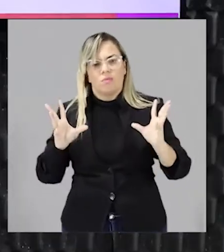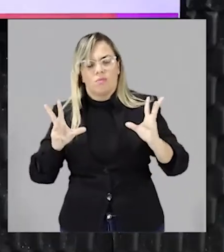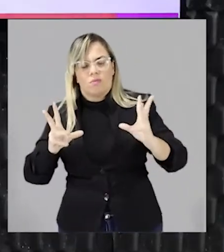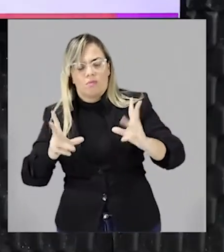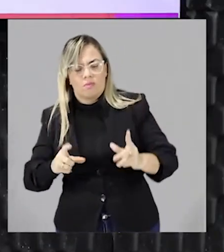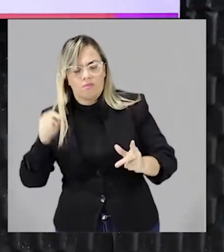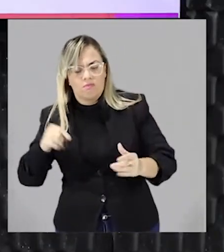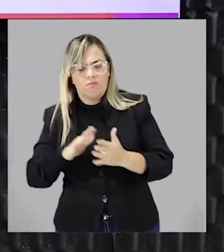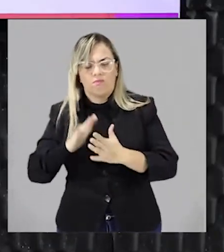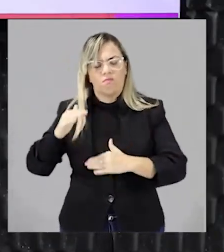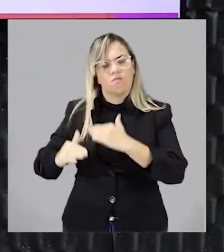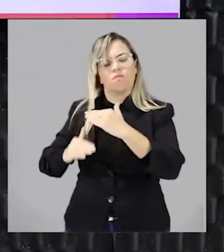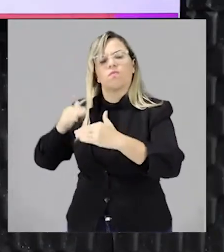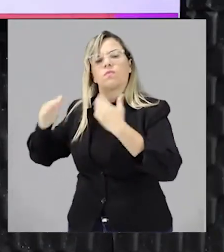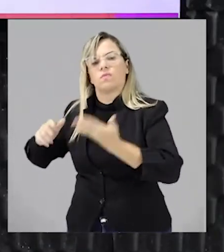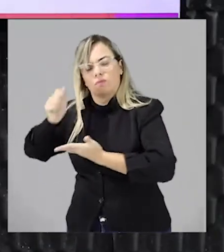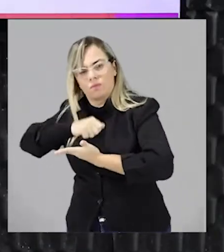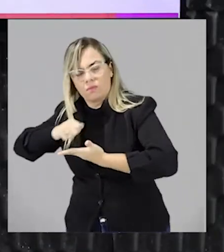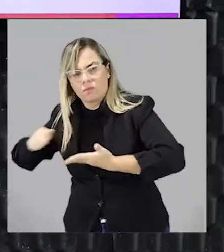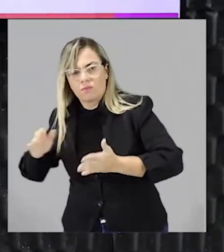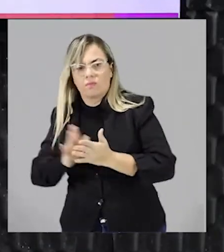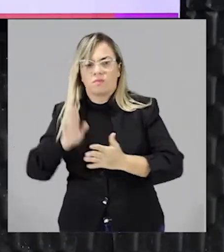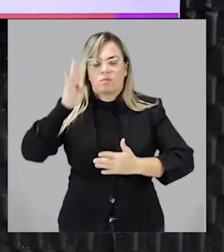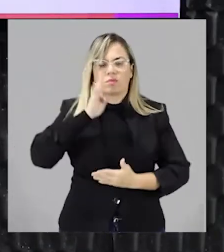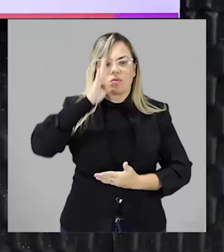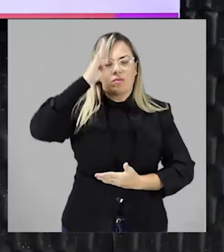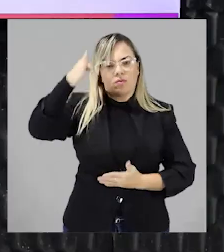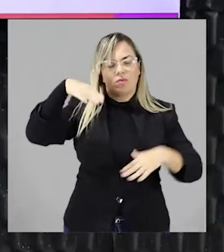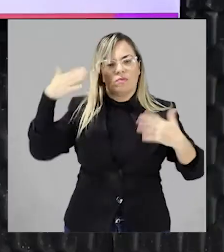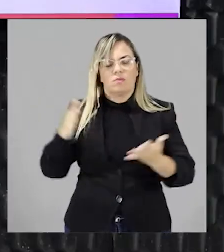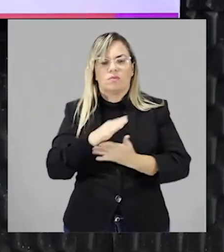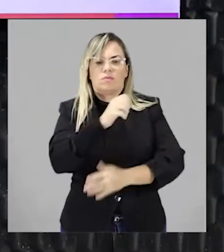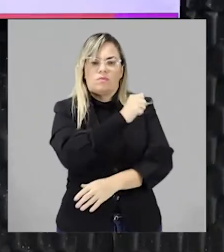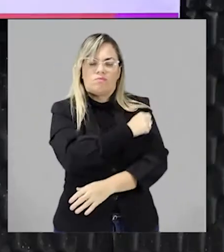do desenvolvimento. E o principal, turma,